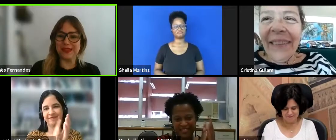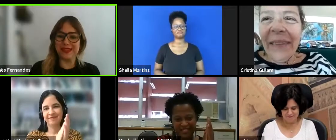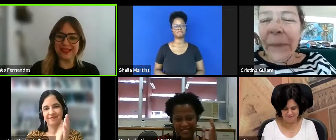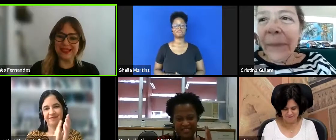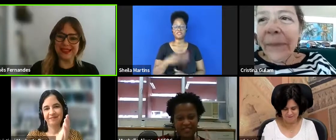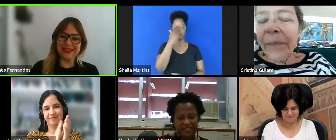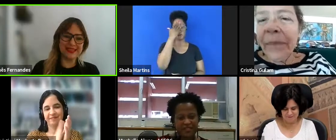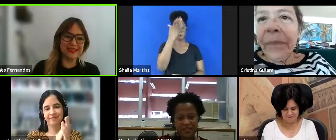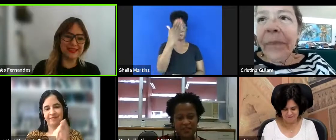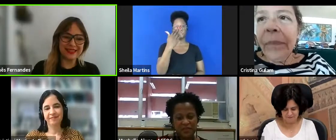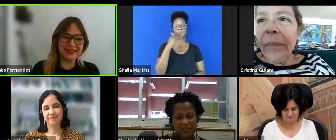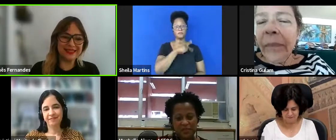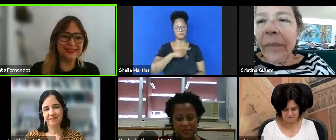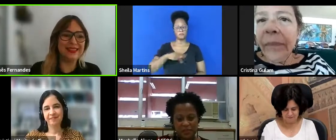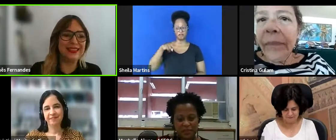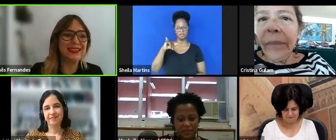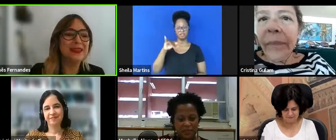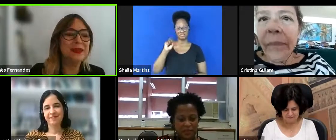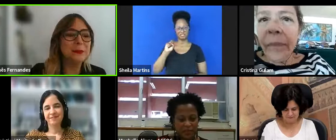Obrigada, presidente Nízia.